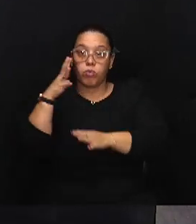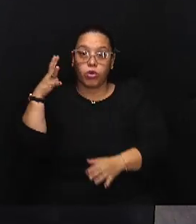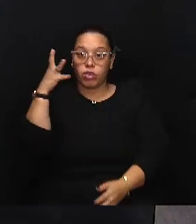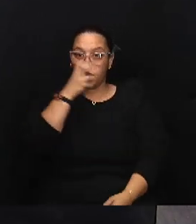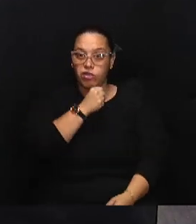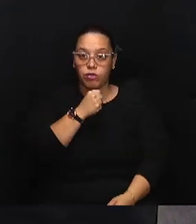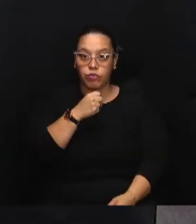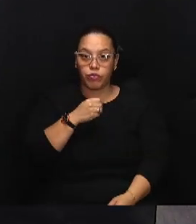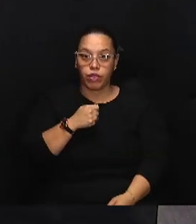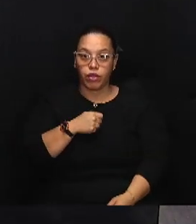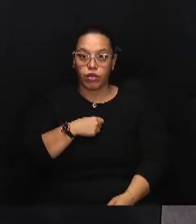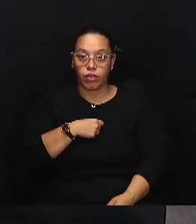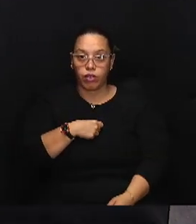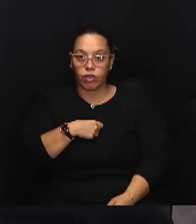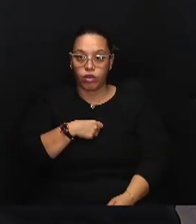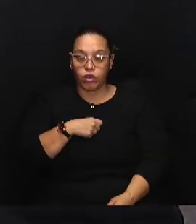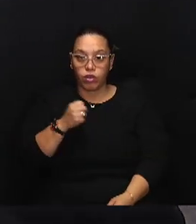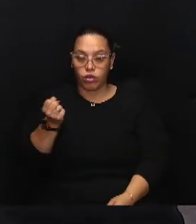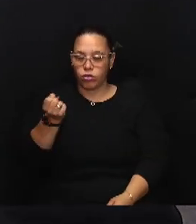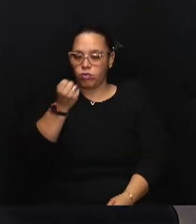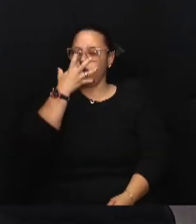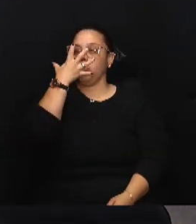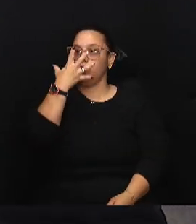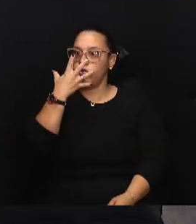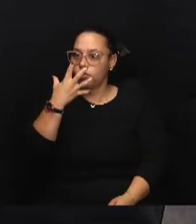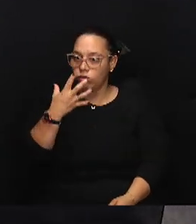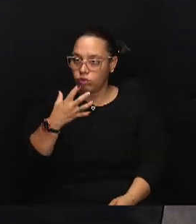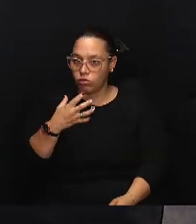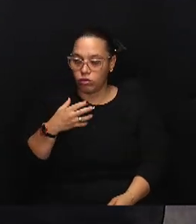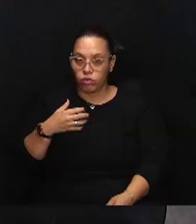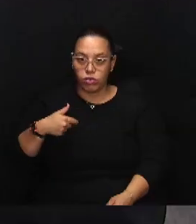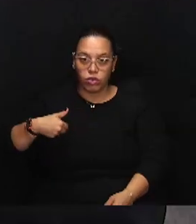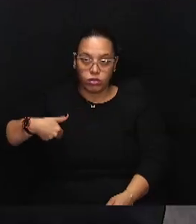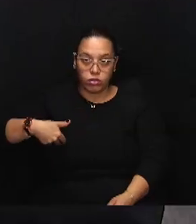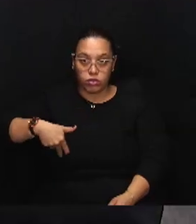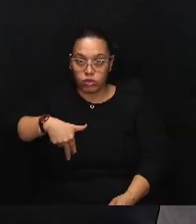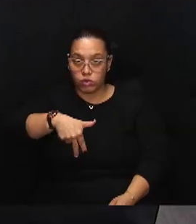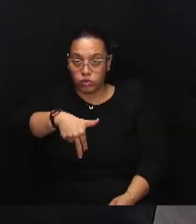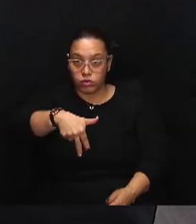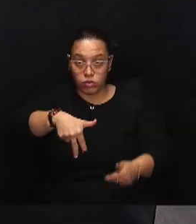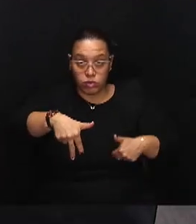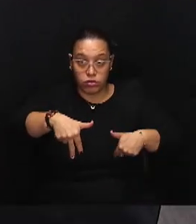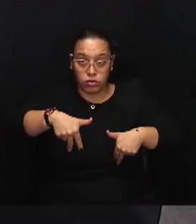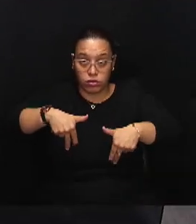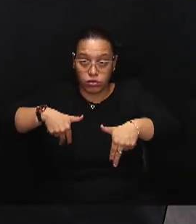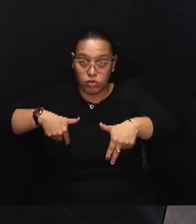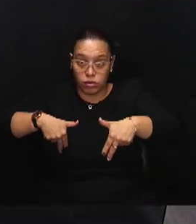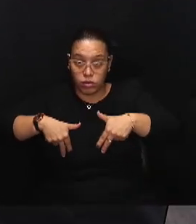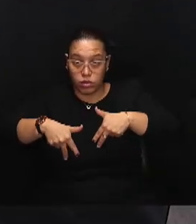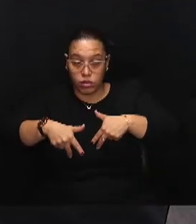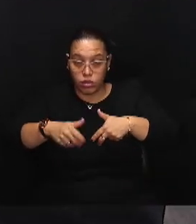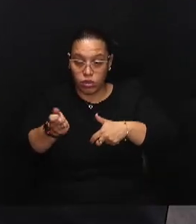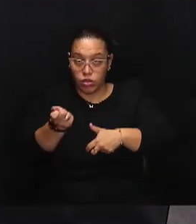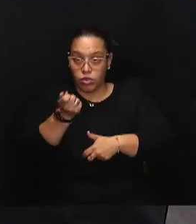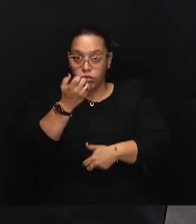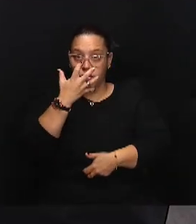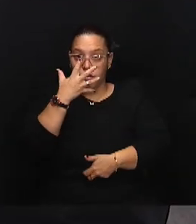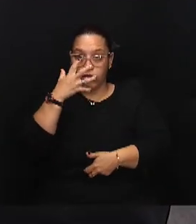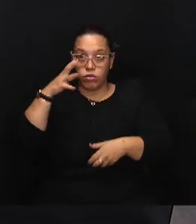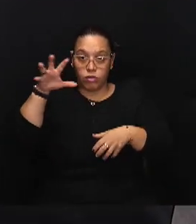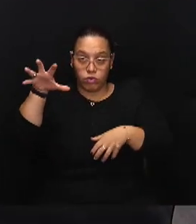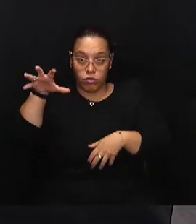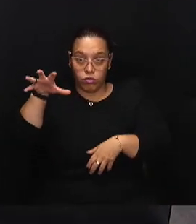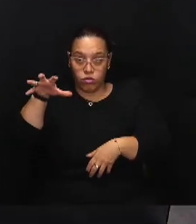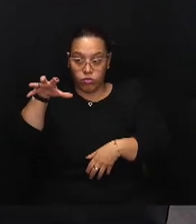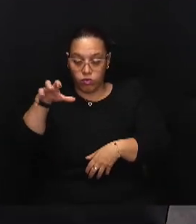lugar do rosto tinha um tipo de holofote, e ele passava pelas pessoas e em alguns instantes, aquele contraste da escuridão